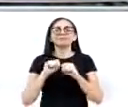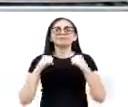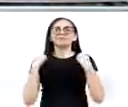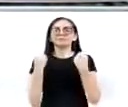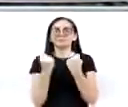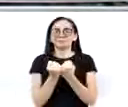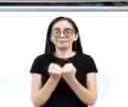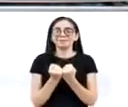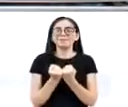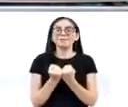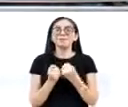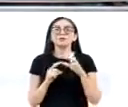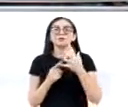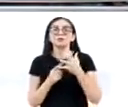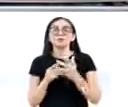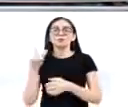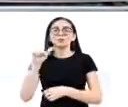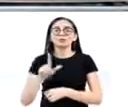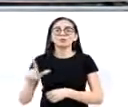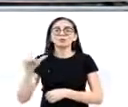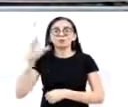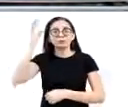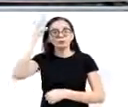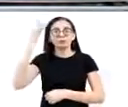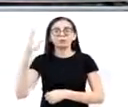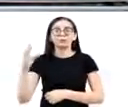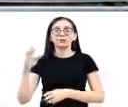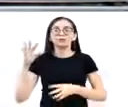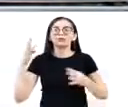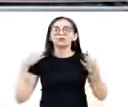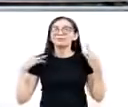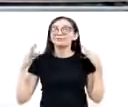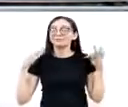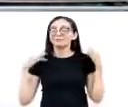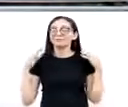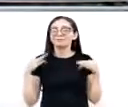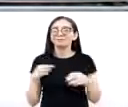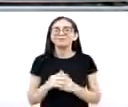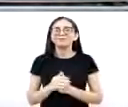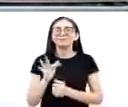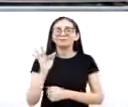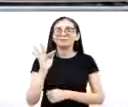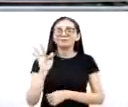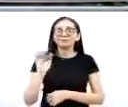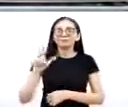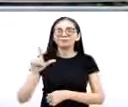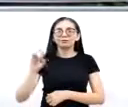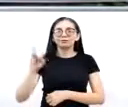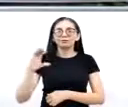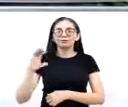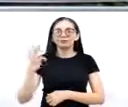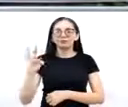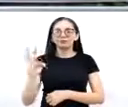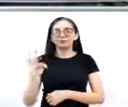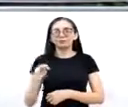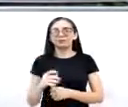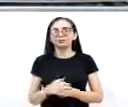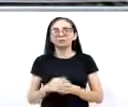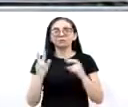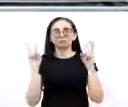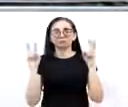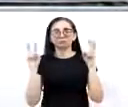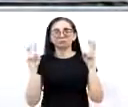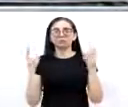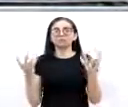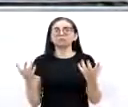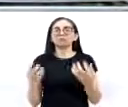dos Cocais durante a Feira de Literatura, Cultura e Turismo da região dos Cocais, a FLICT, a nossa FLICT em Caxias.